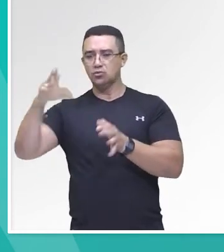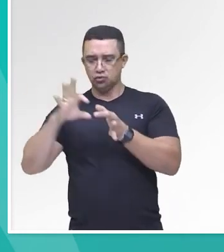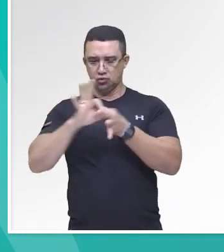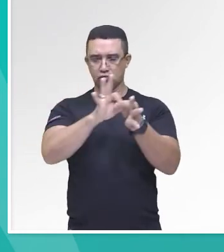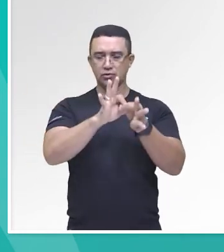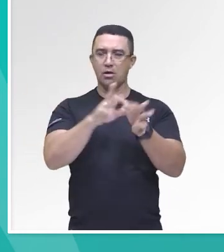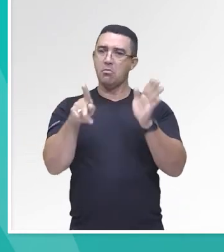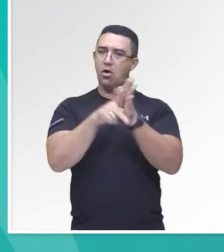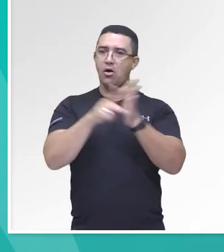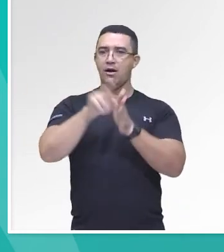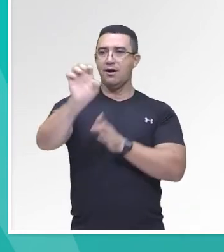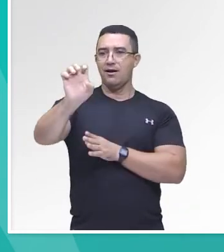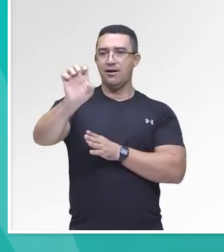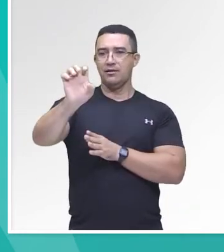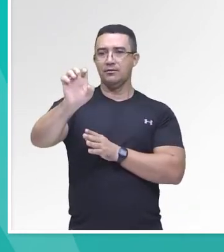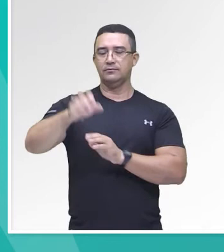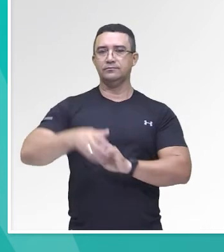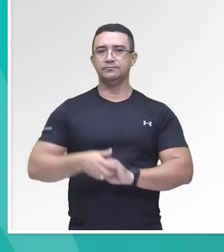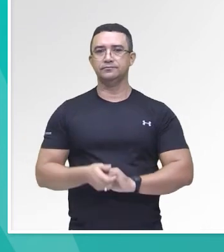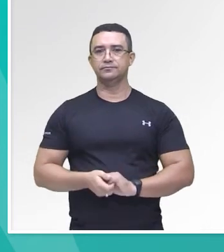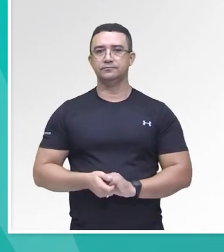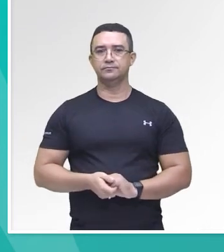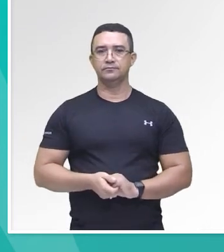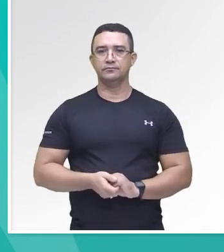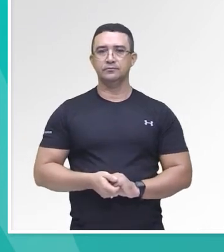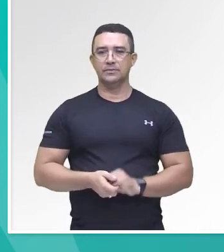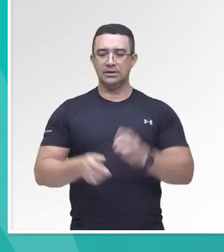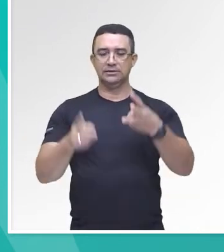a conjunção E, que é aditiva. E a